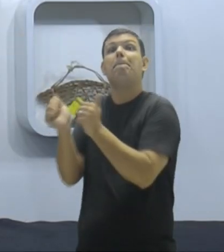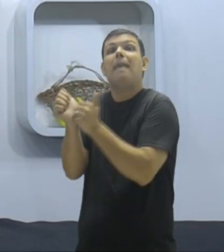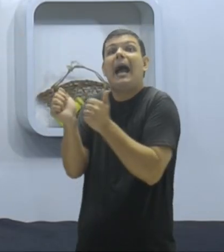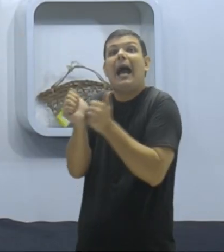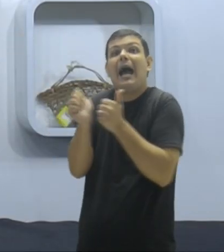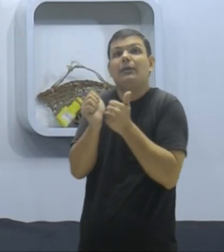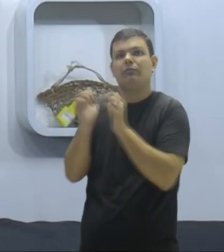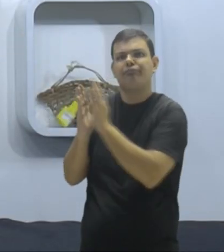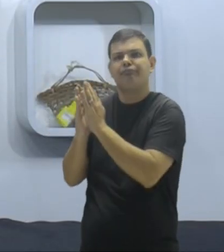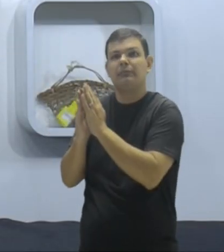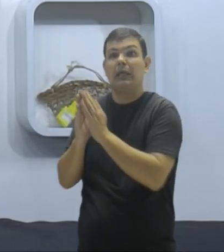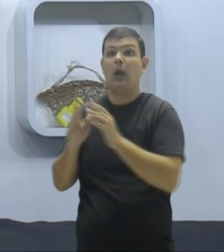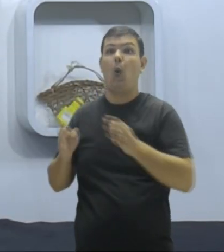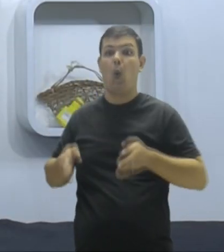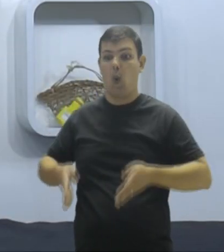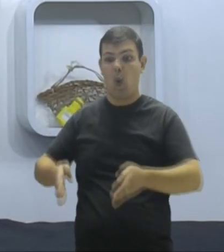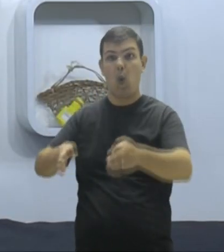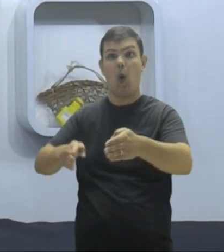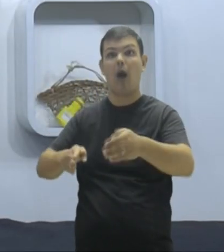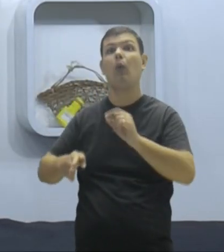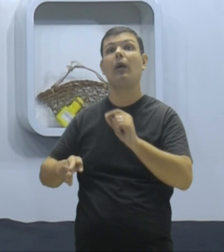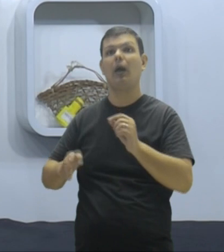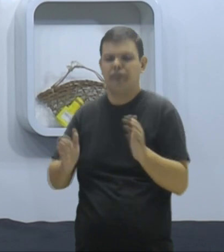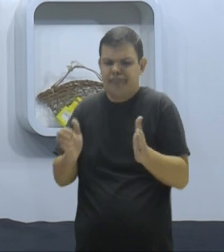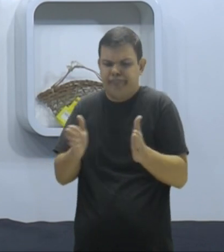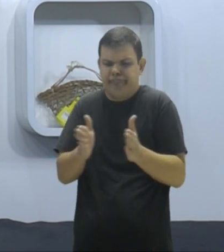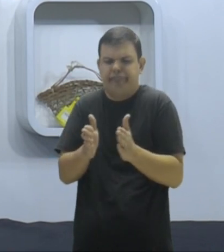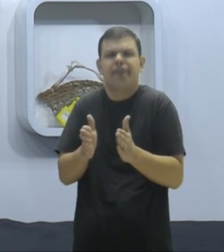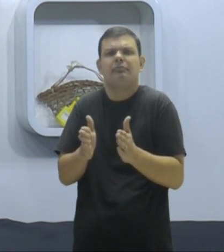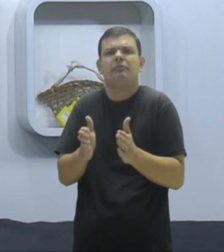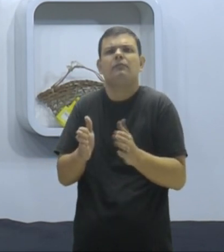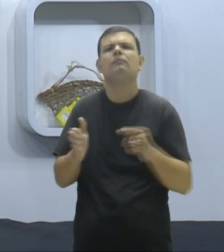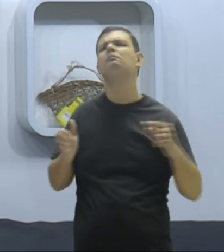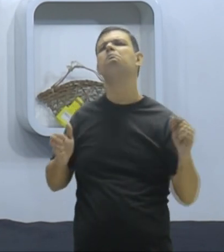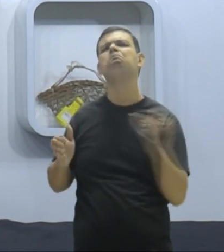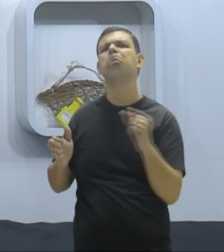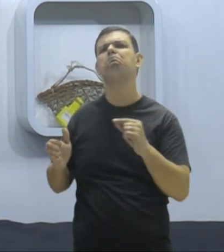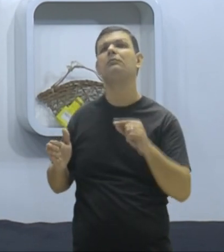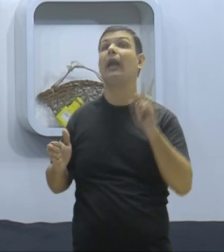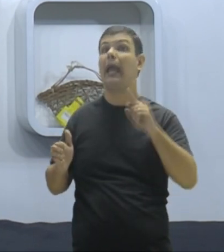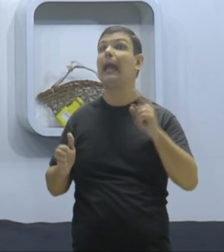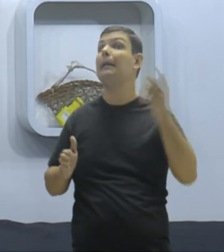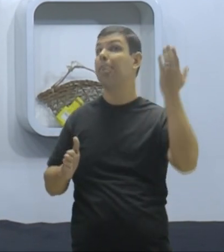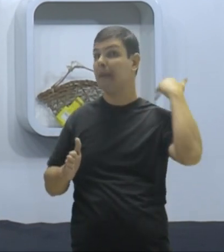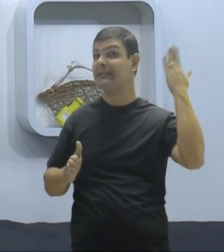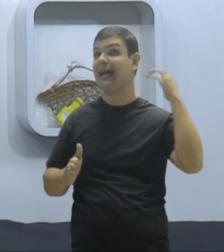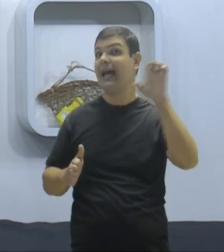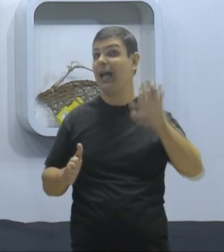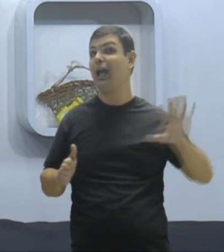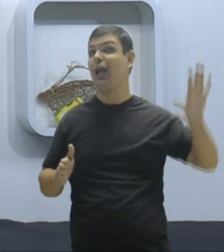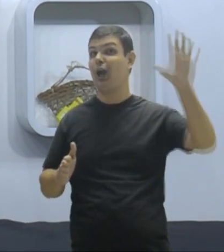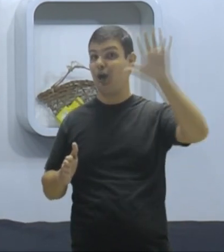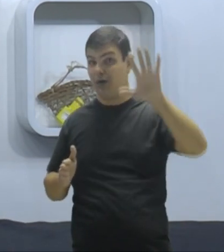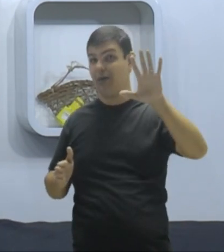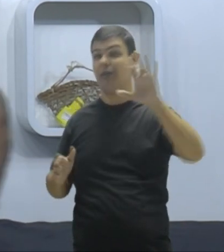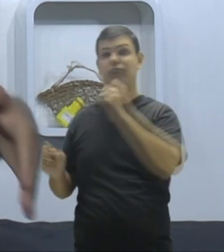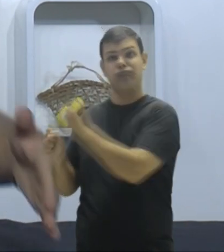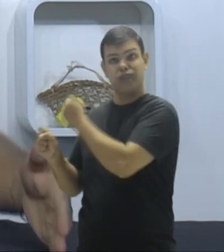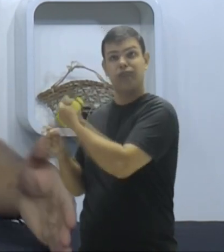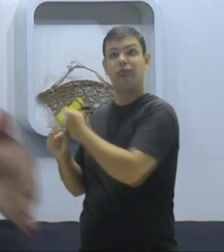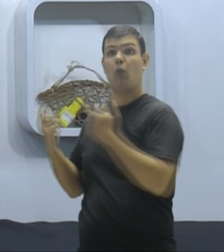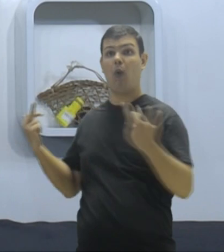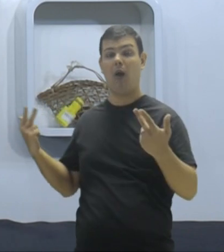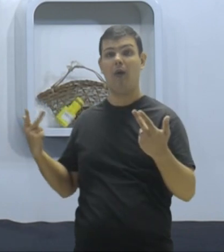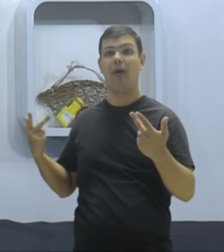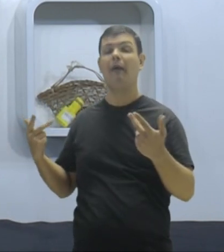outro, as ruas são estreitas. Por quê? São exemplos de construções europeias, que são baseadas na formação do